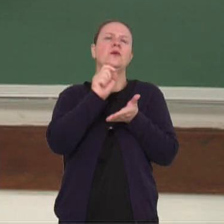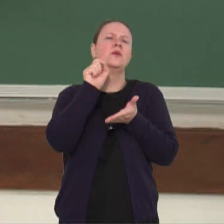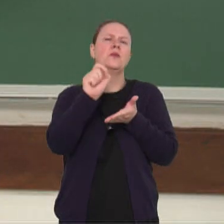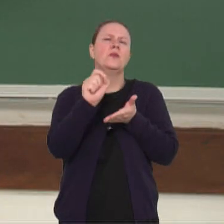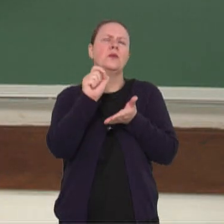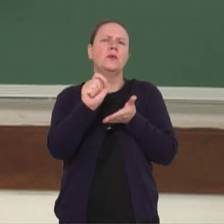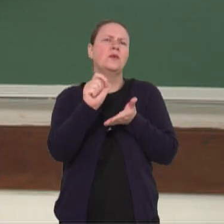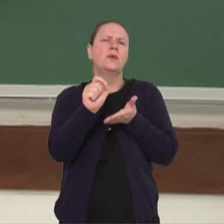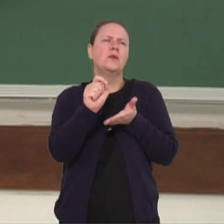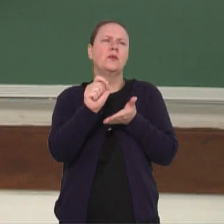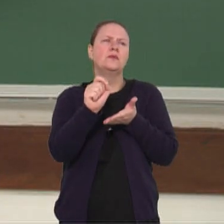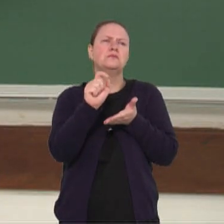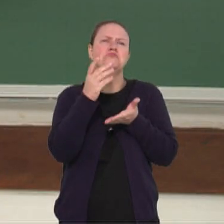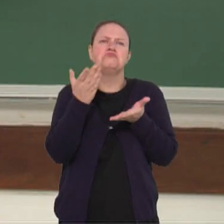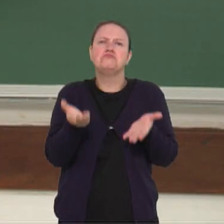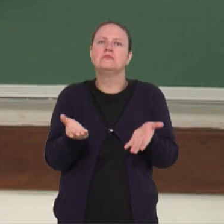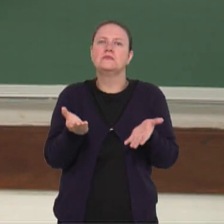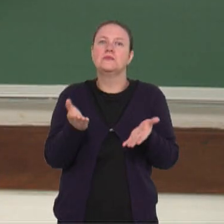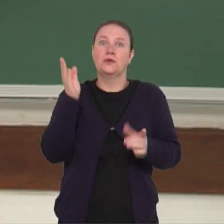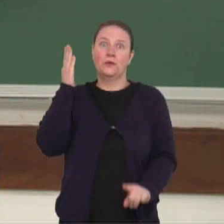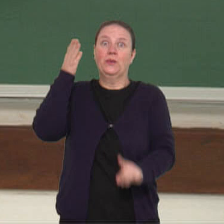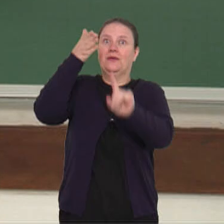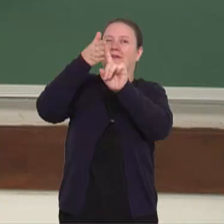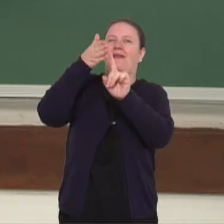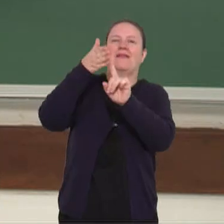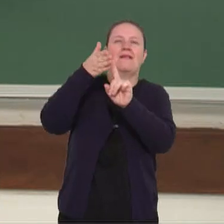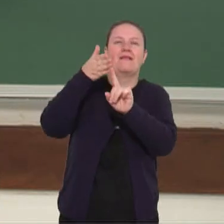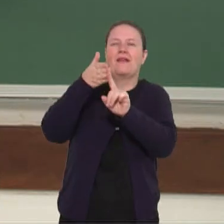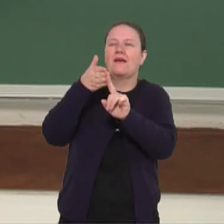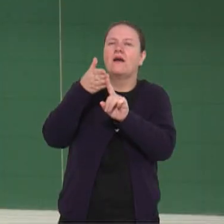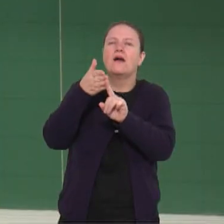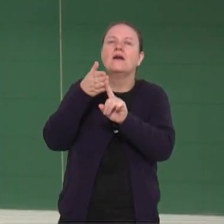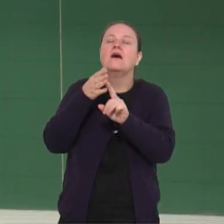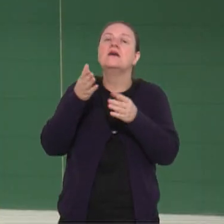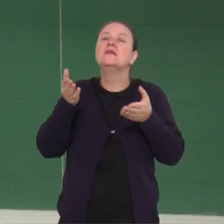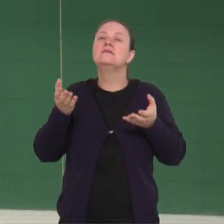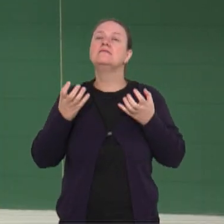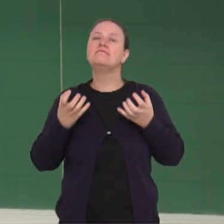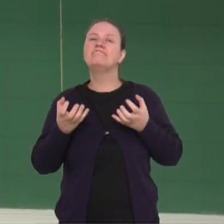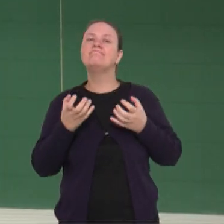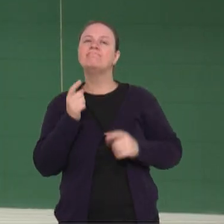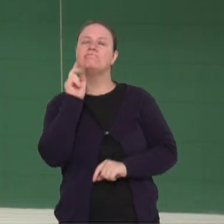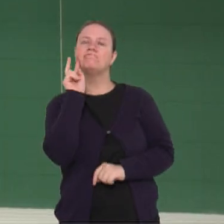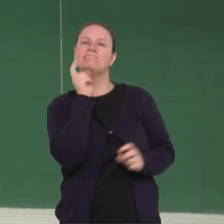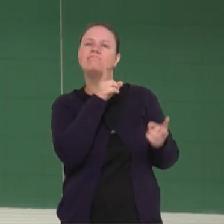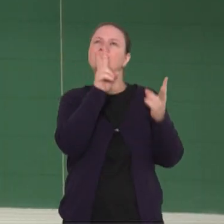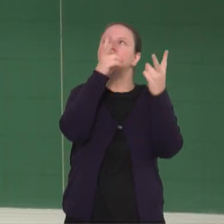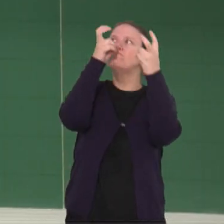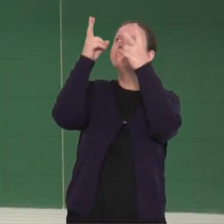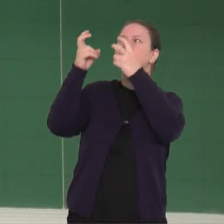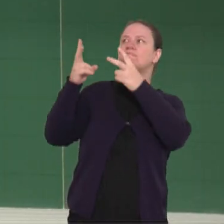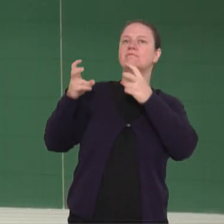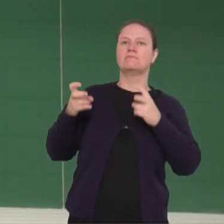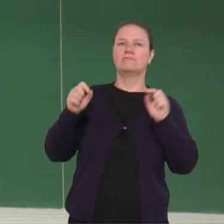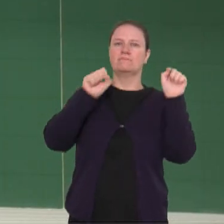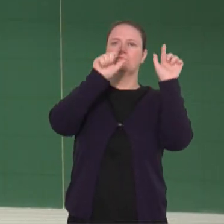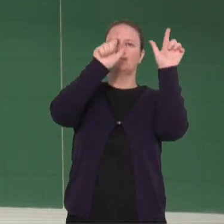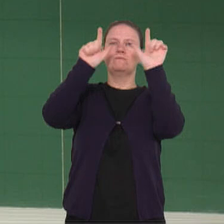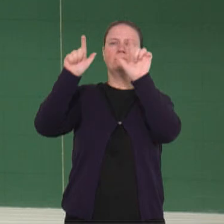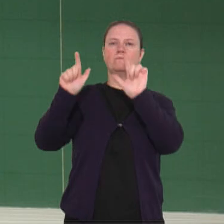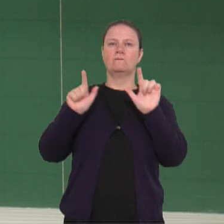vocês. O que é o challenge? Um desafio. Eu gostaria que vocês olhassem essas figurinhas